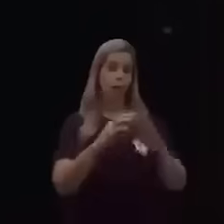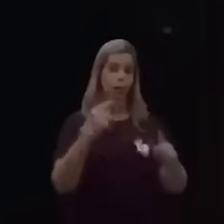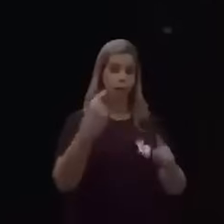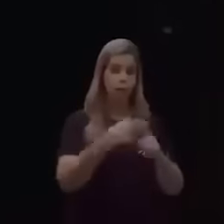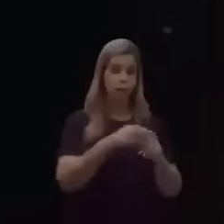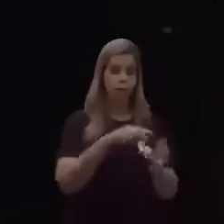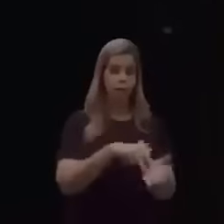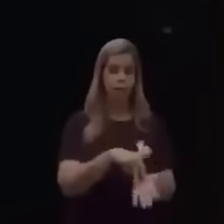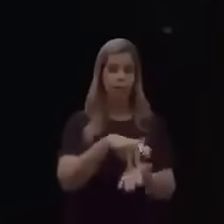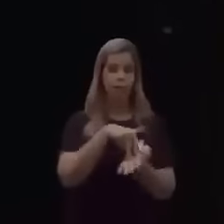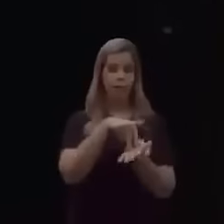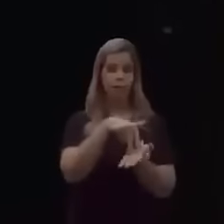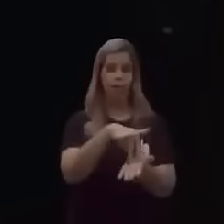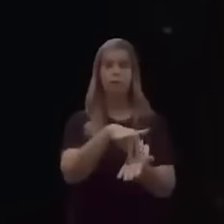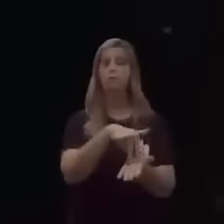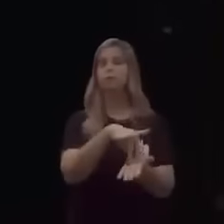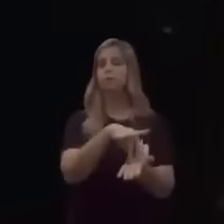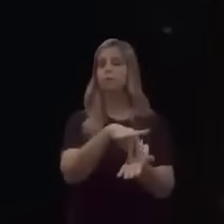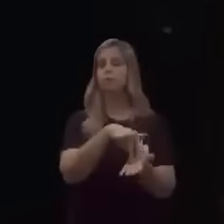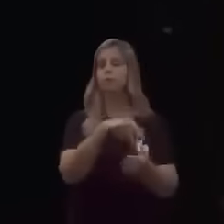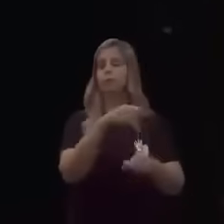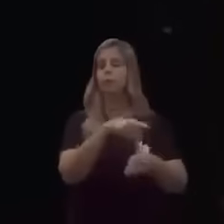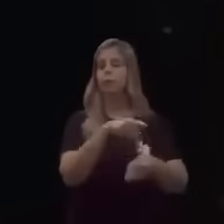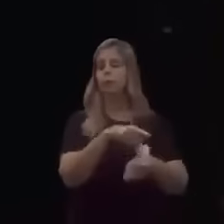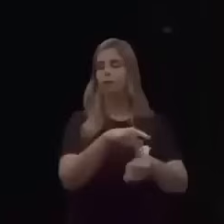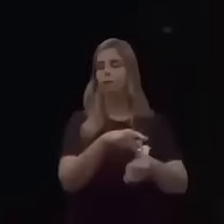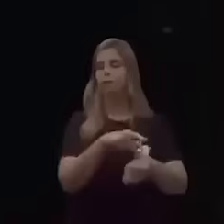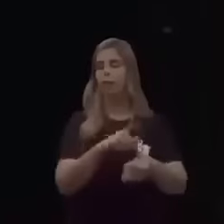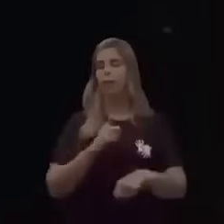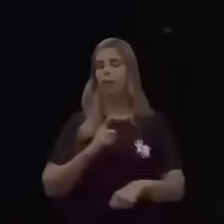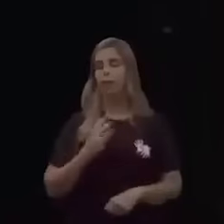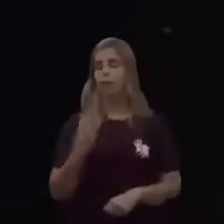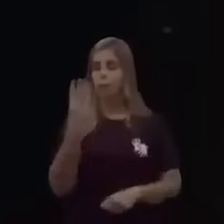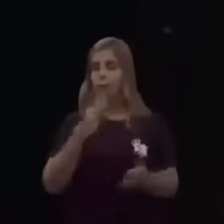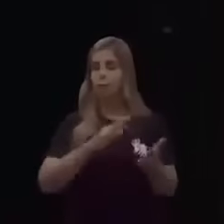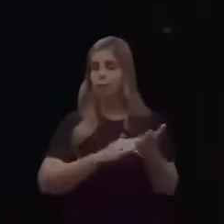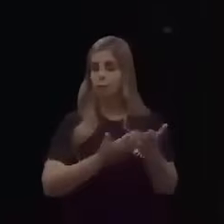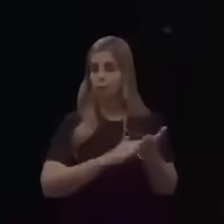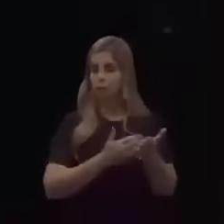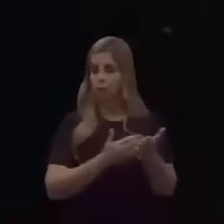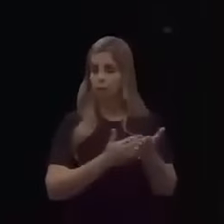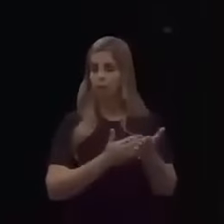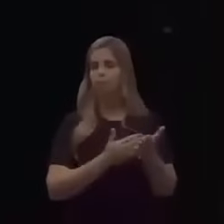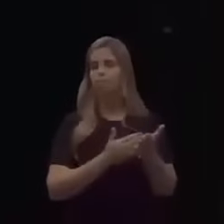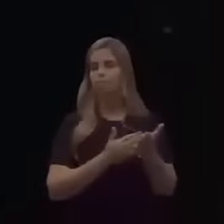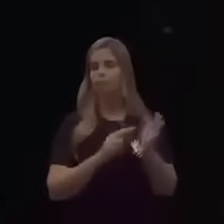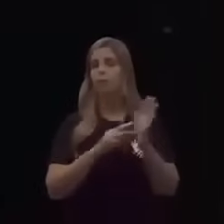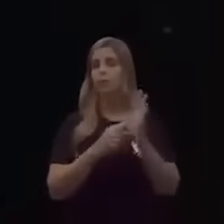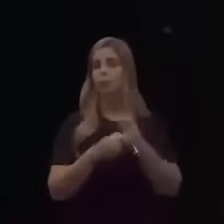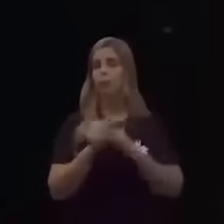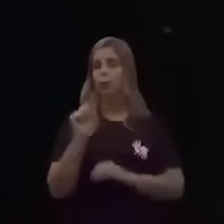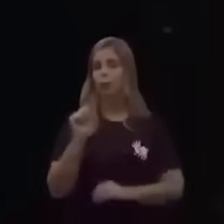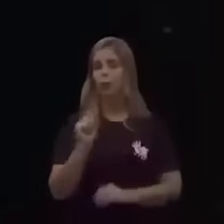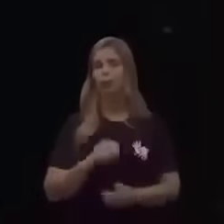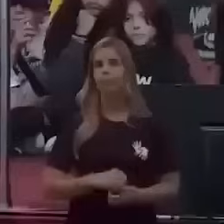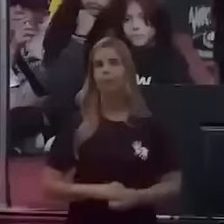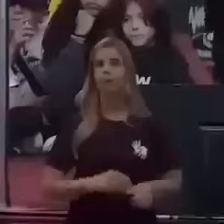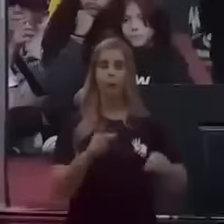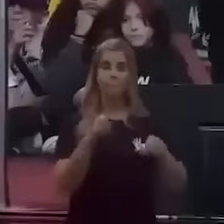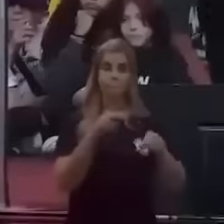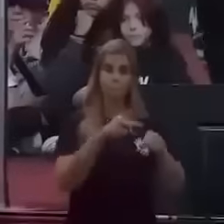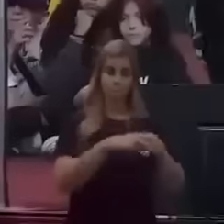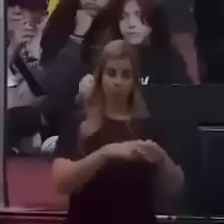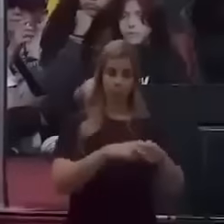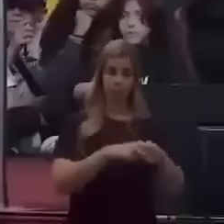edificada? Há três interpretações na história da igreja. A primeira delas é que o próprio Pedro é